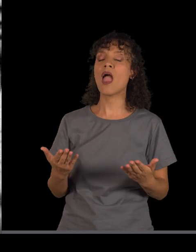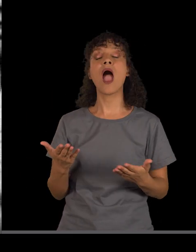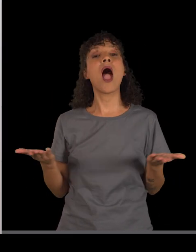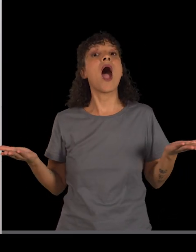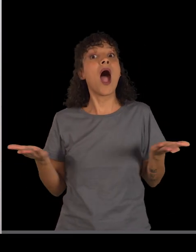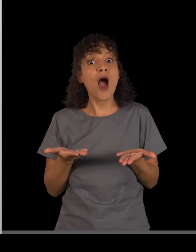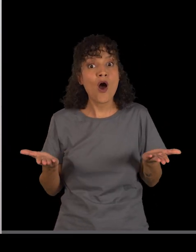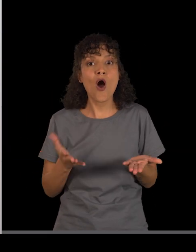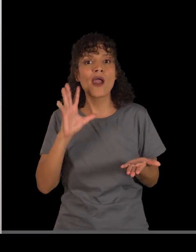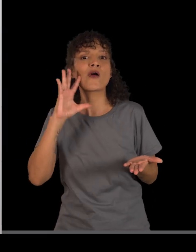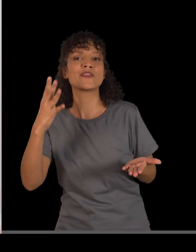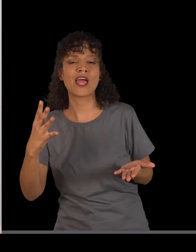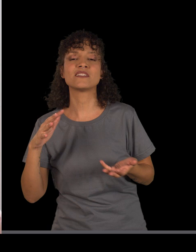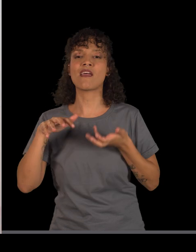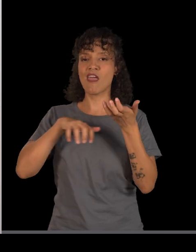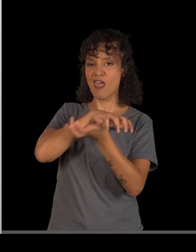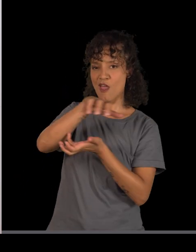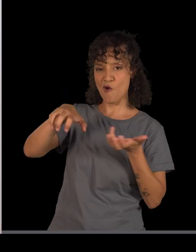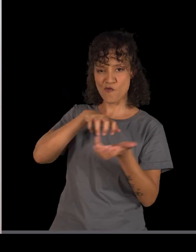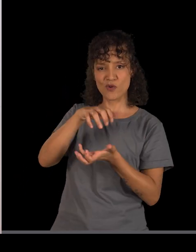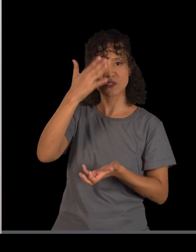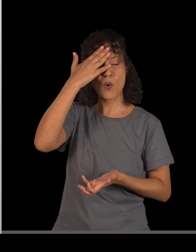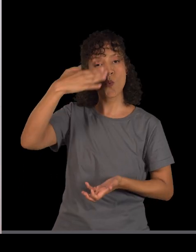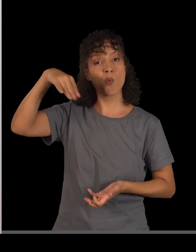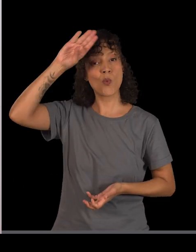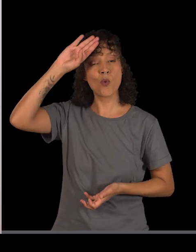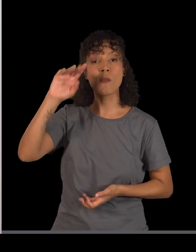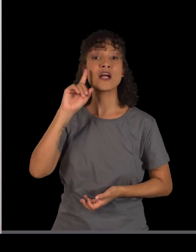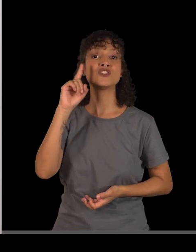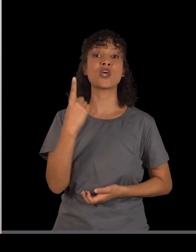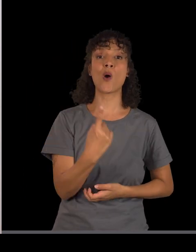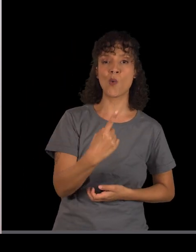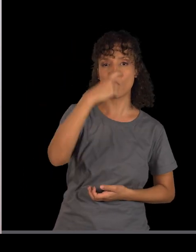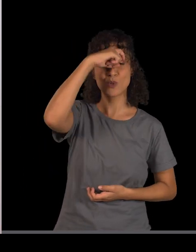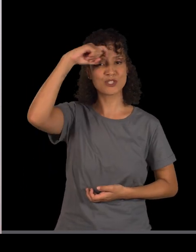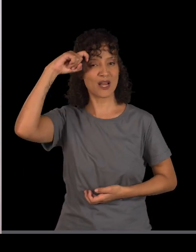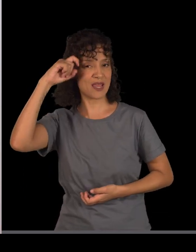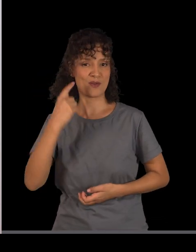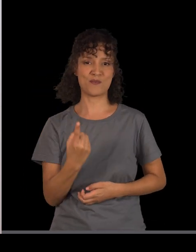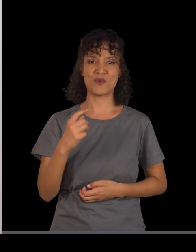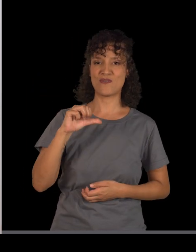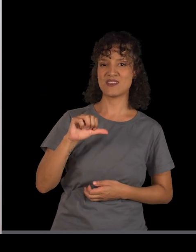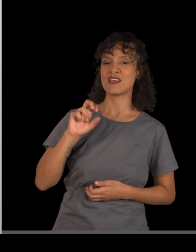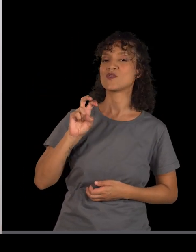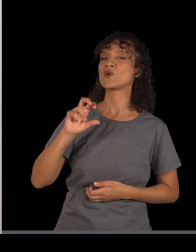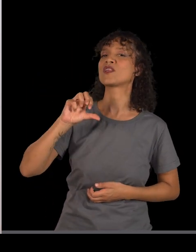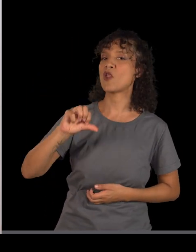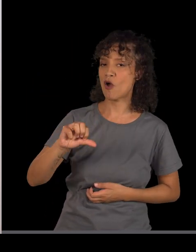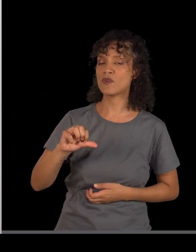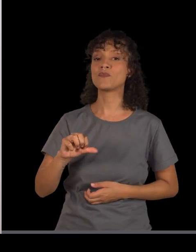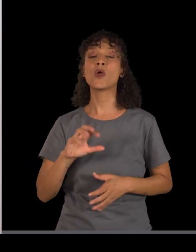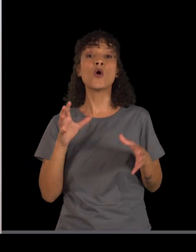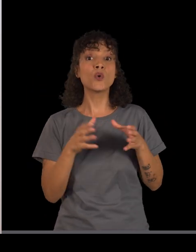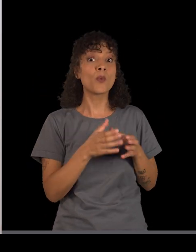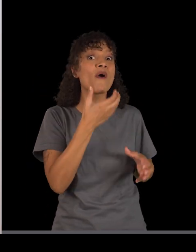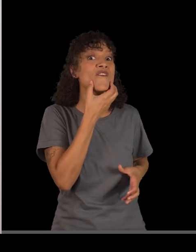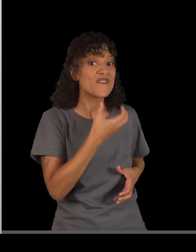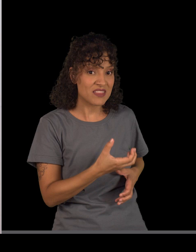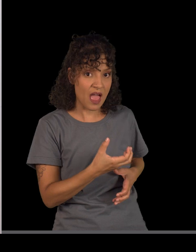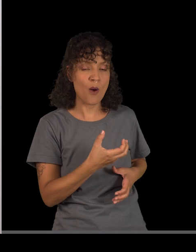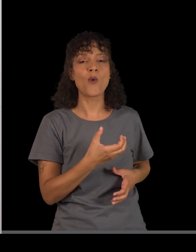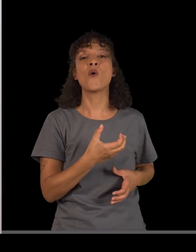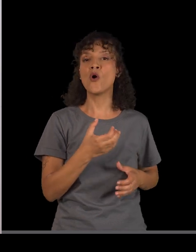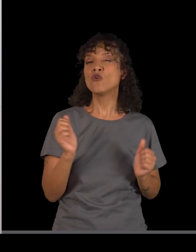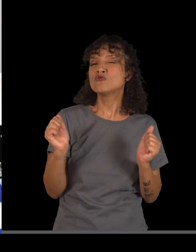gente chega na chamada Revolução Cubana, já que em 1º de janeiro de 1959 é que Fidel Castro com seu grupo